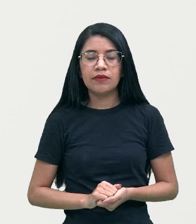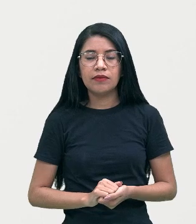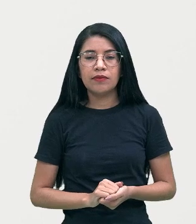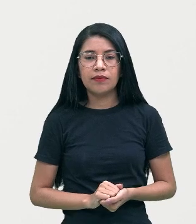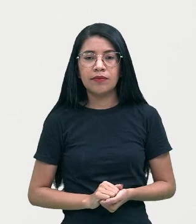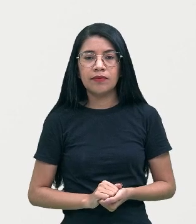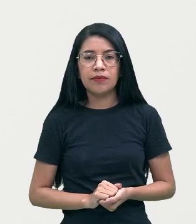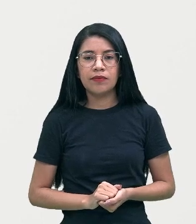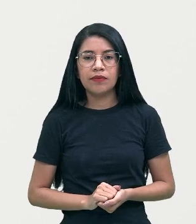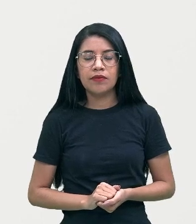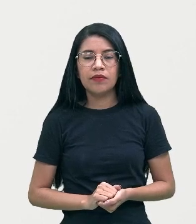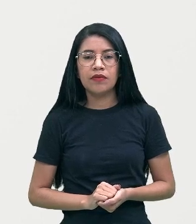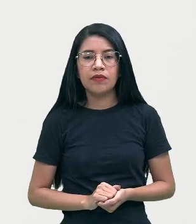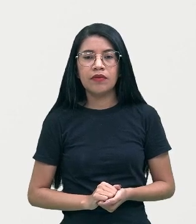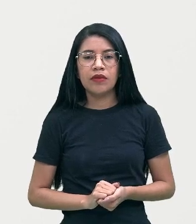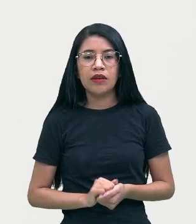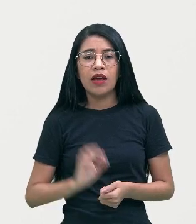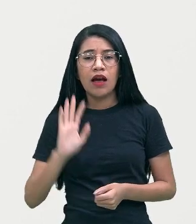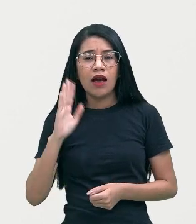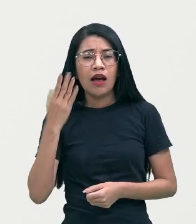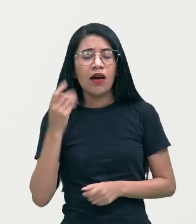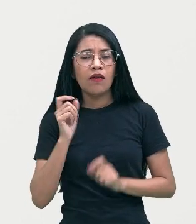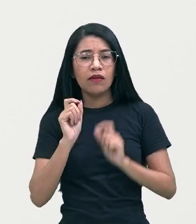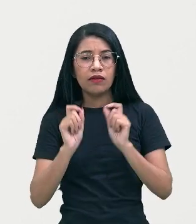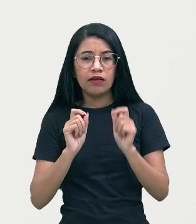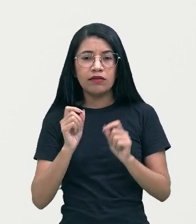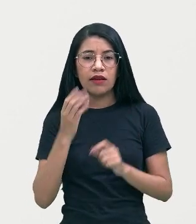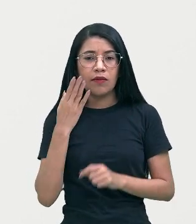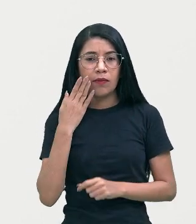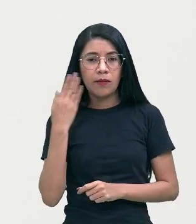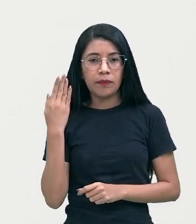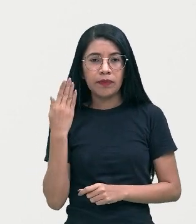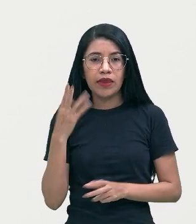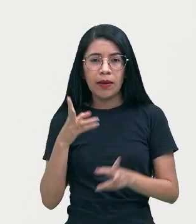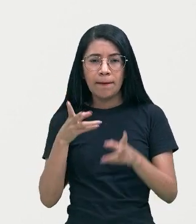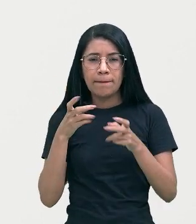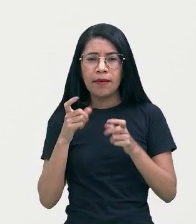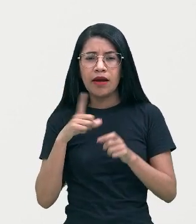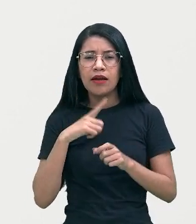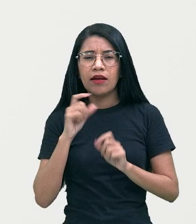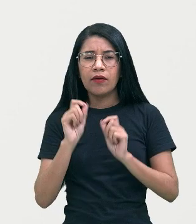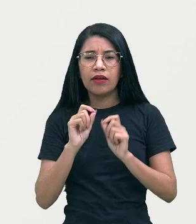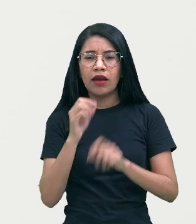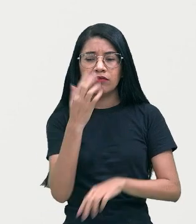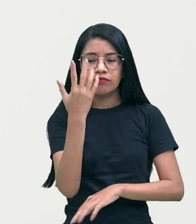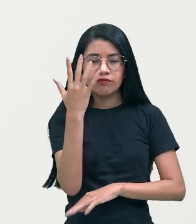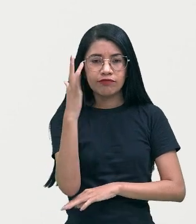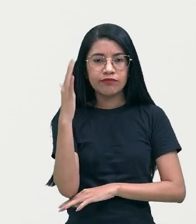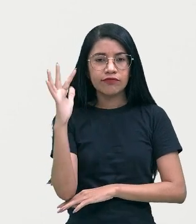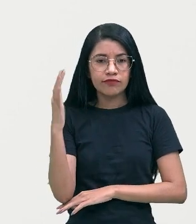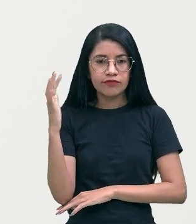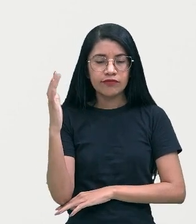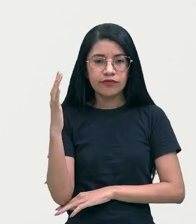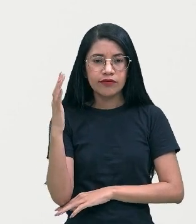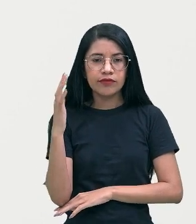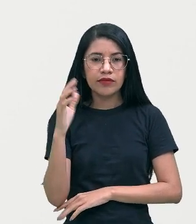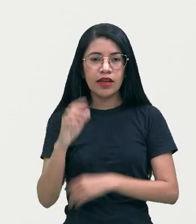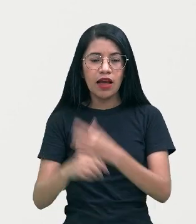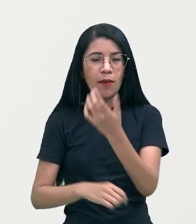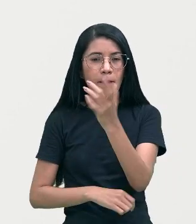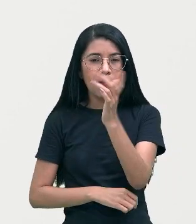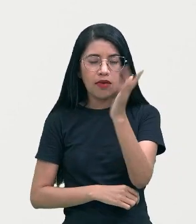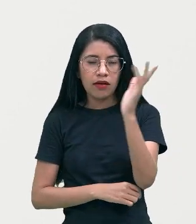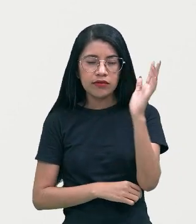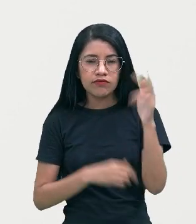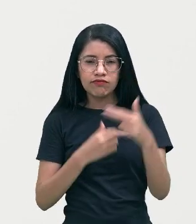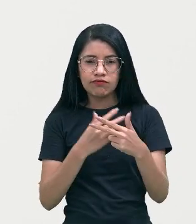ácida. E aí o que vai acontecendo? Você tá vendo que bem aqui, ó, eu tenho plantas, aqui, ó, as plantas elas